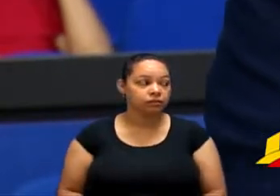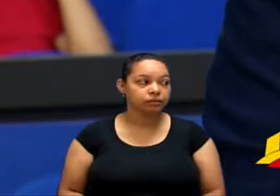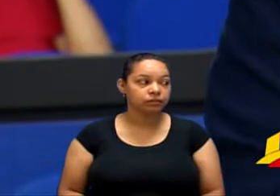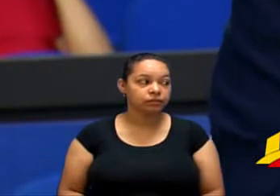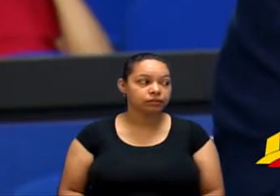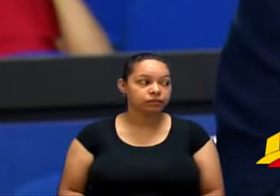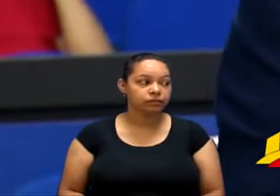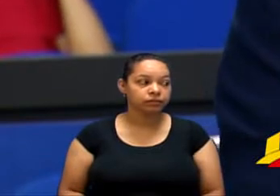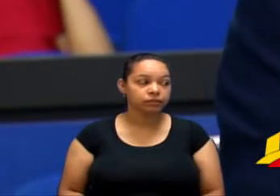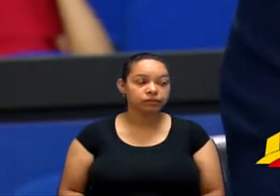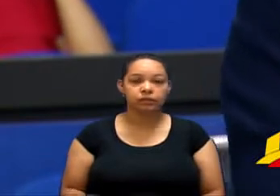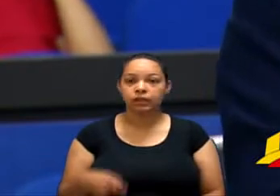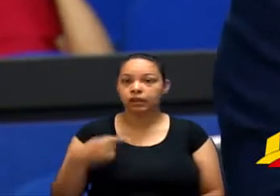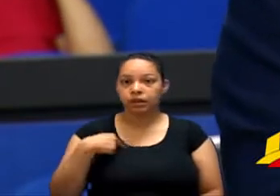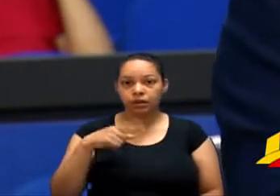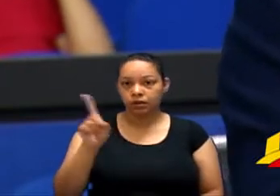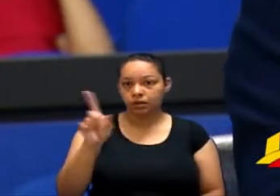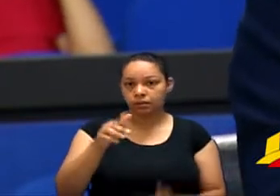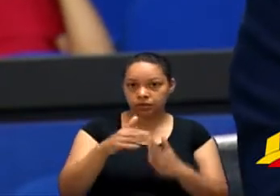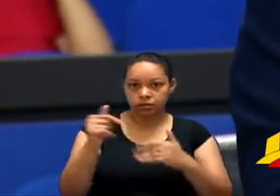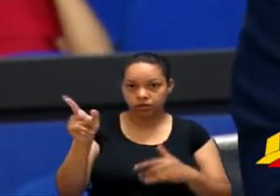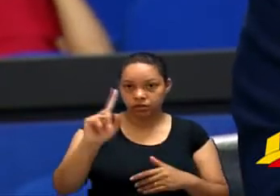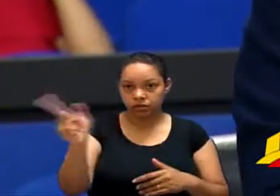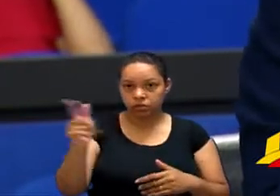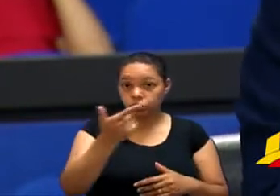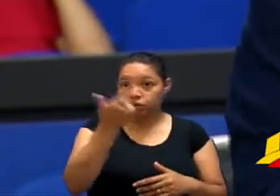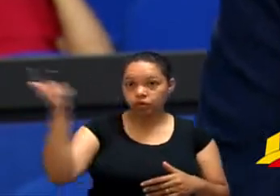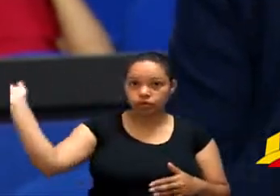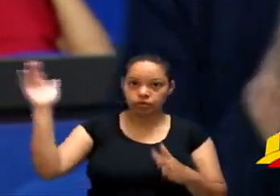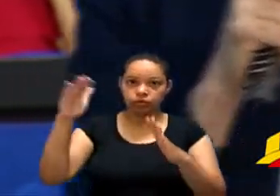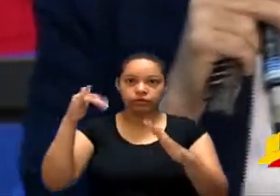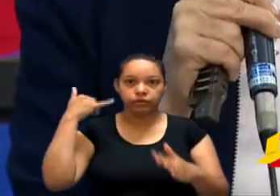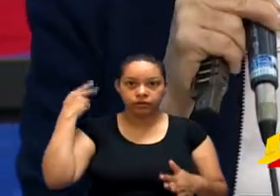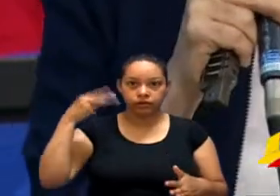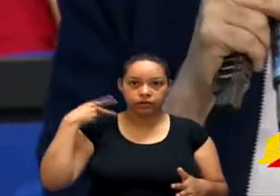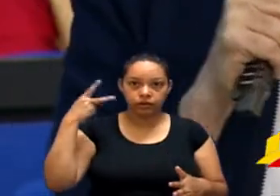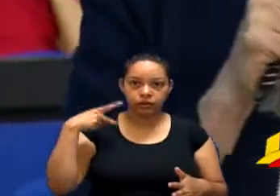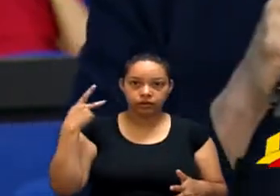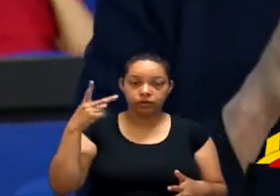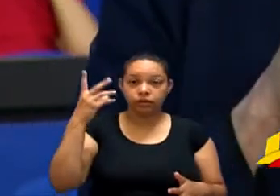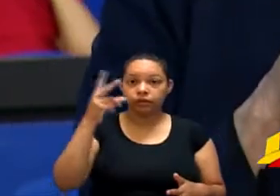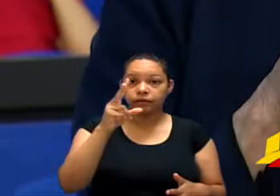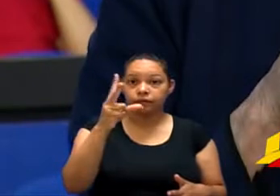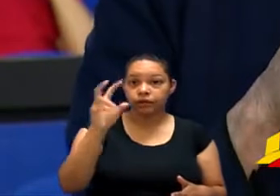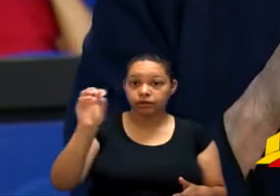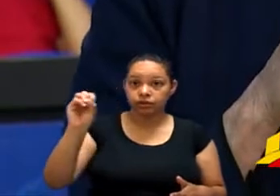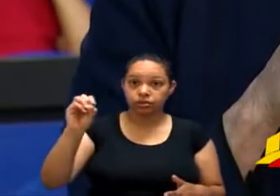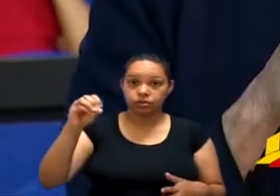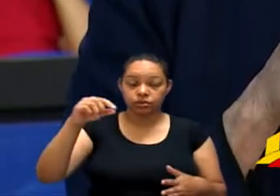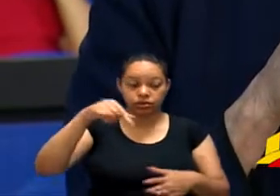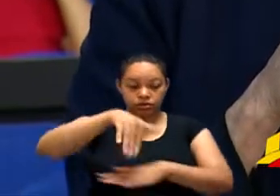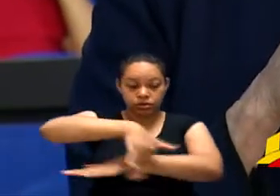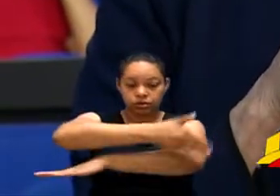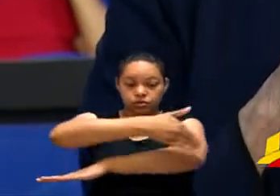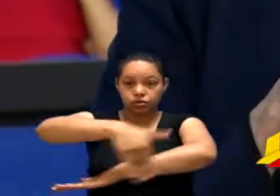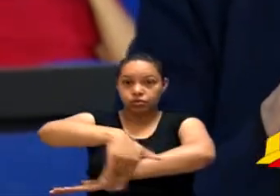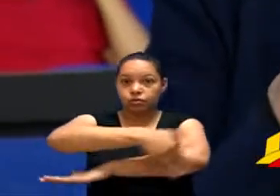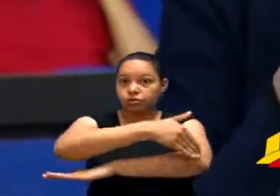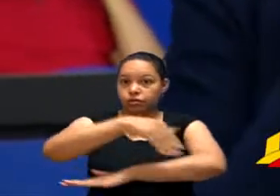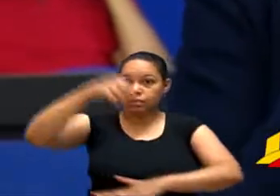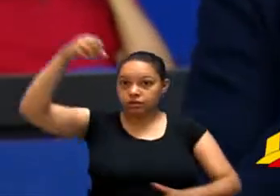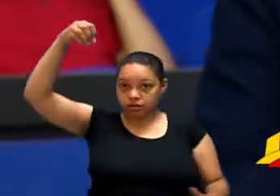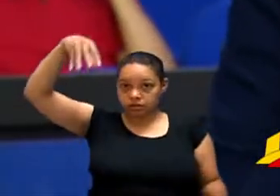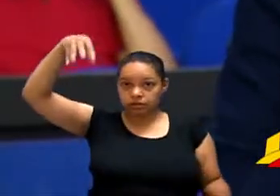Não fui eu que pedi foi os vereadores que indicaram 20 pontos em Avenidas e ruas da cidade